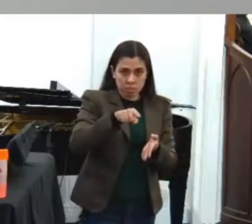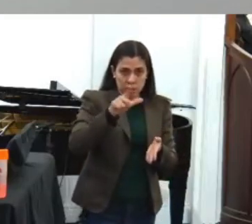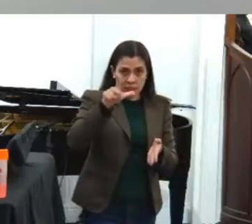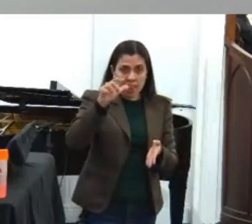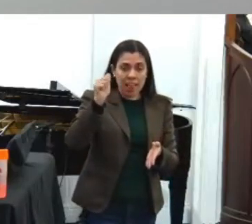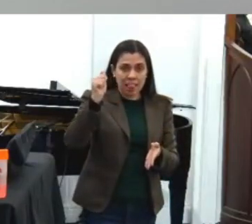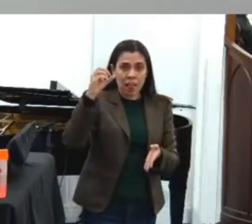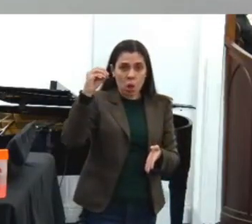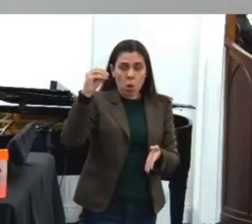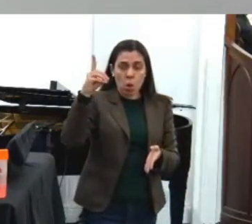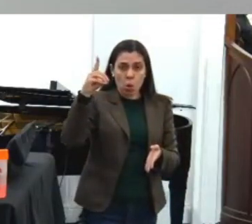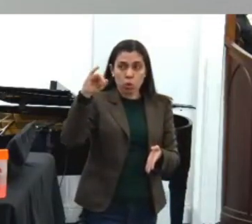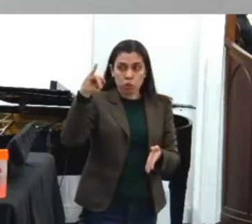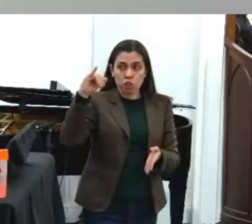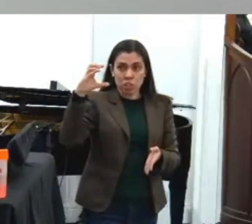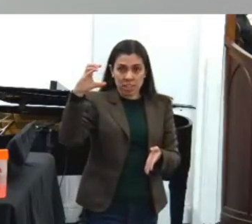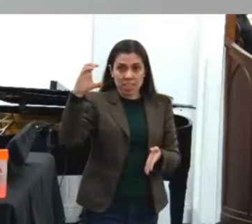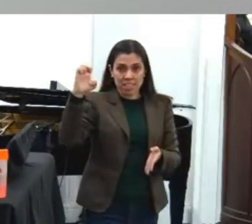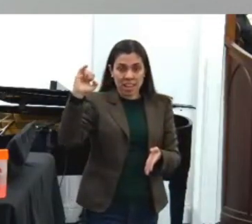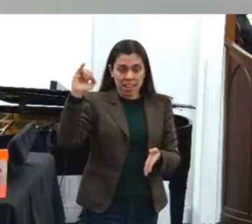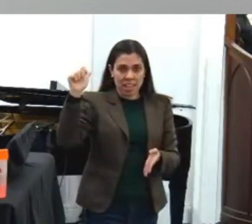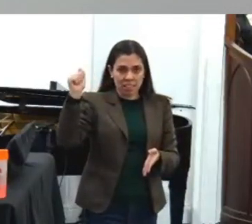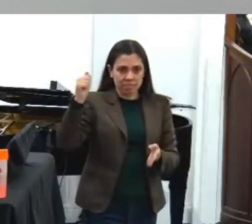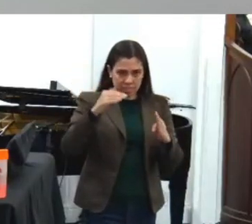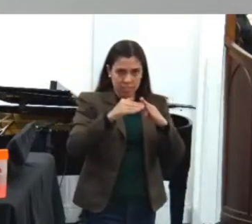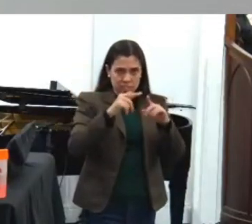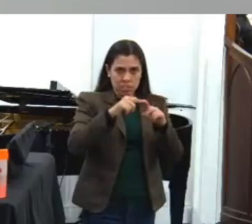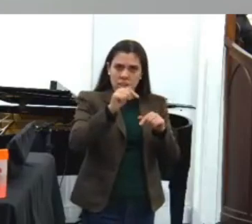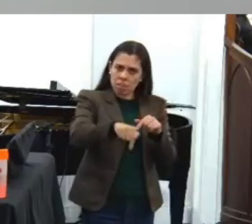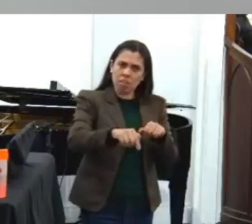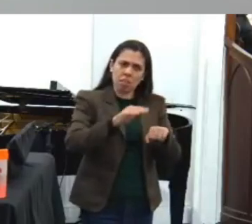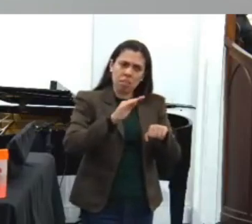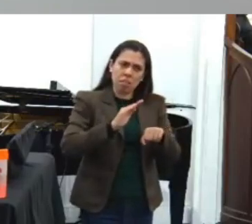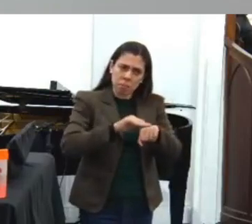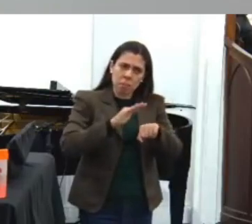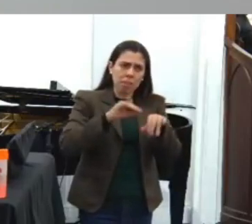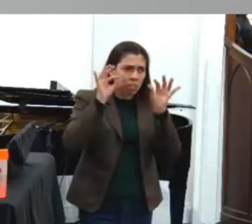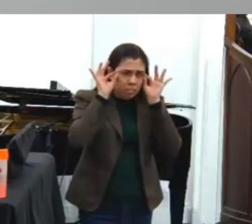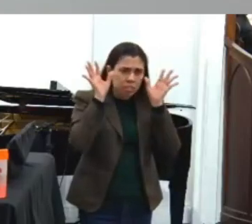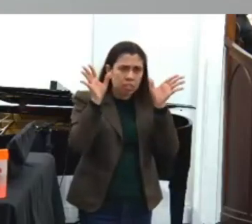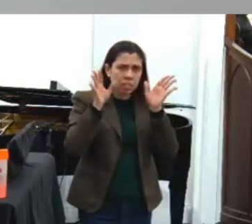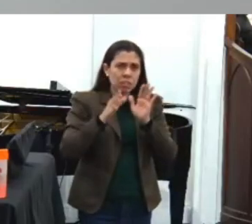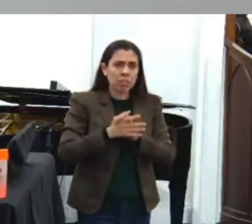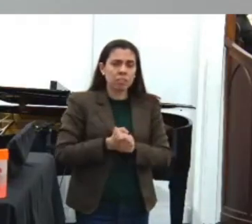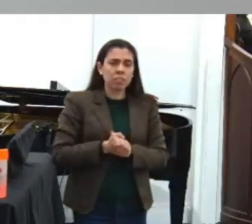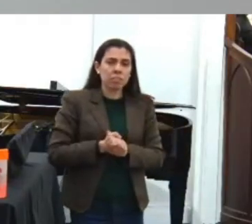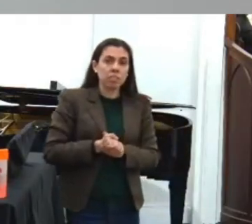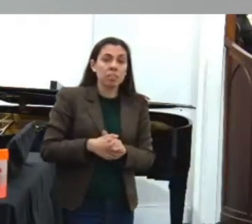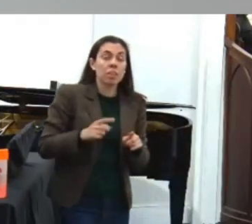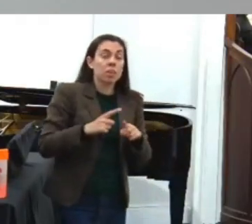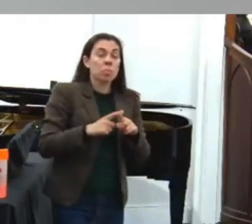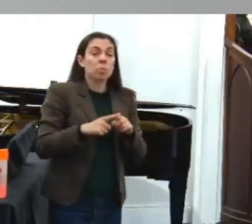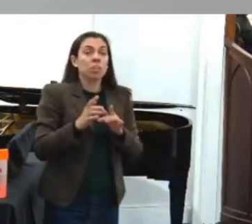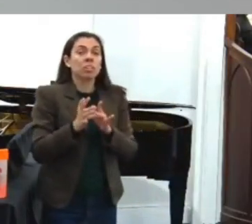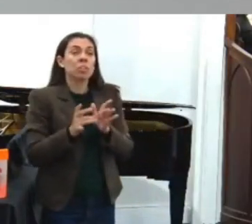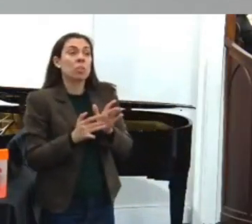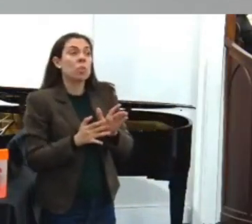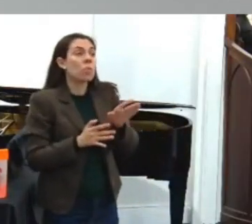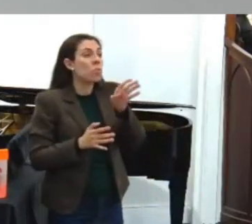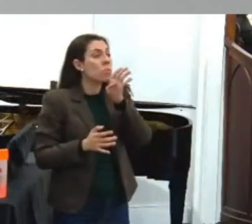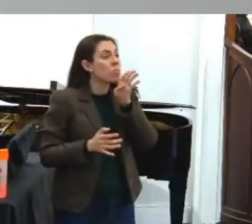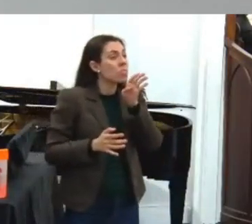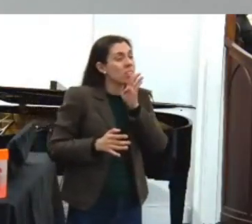expressão ou da revelação do estado da igreja, Cristo conhece o coração dela, e